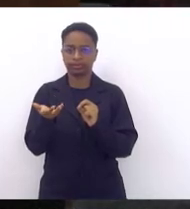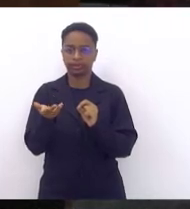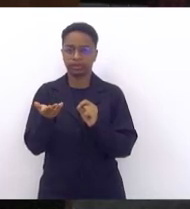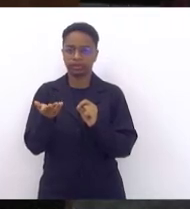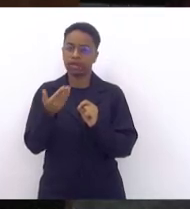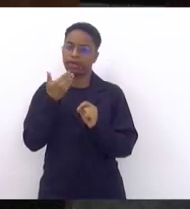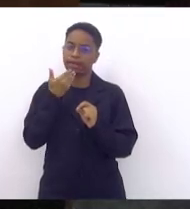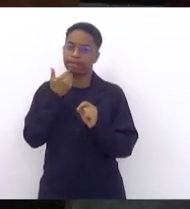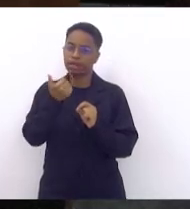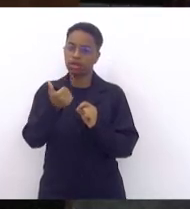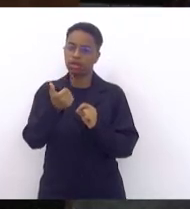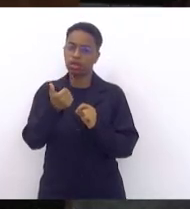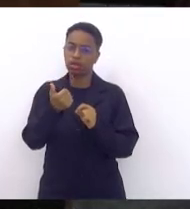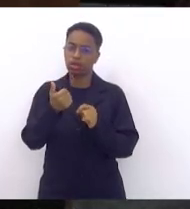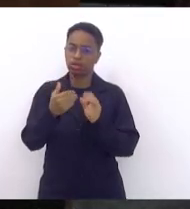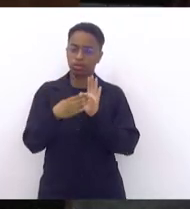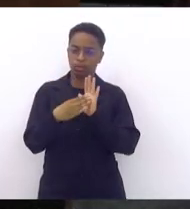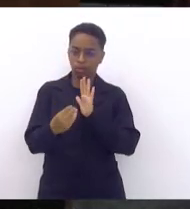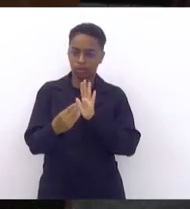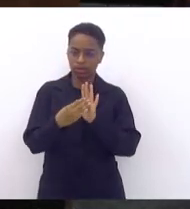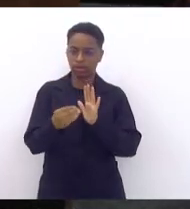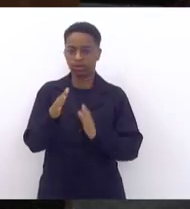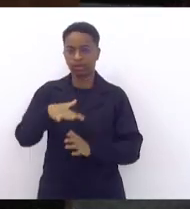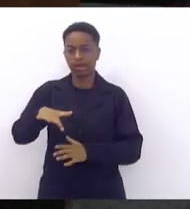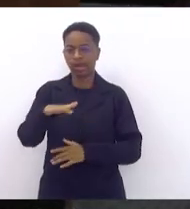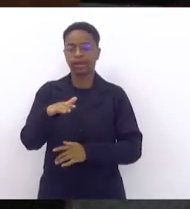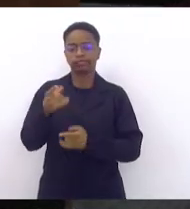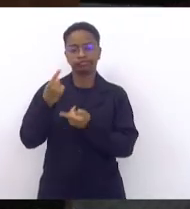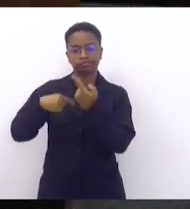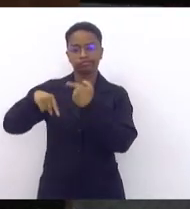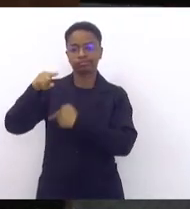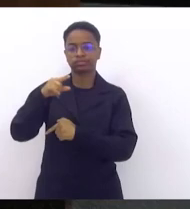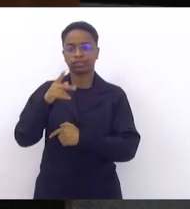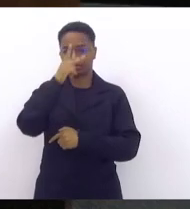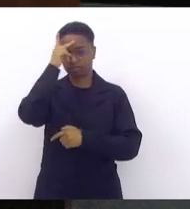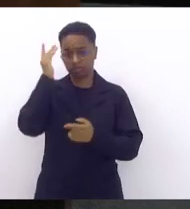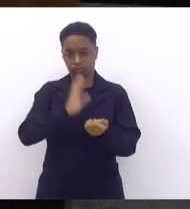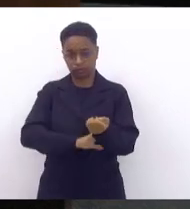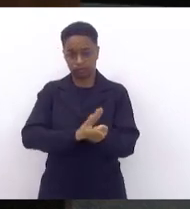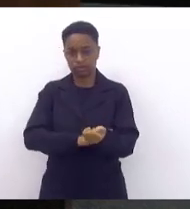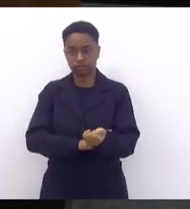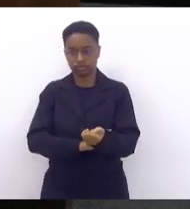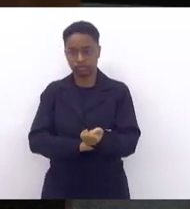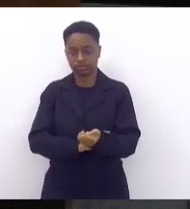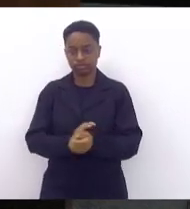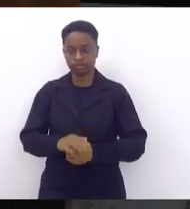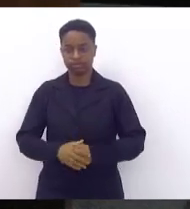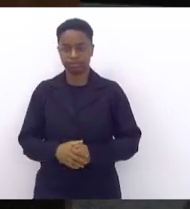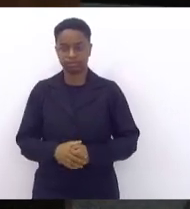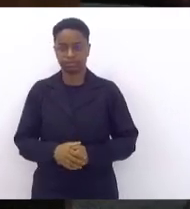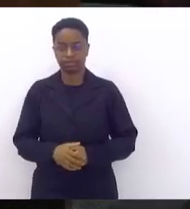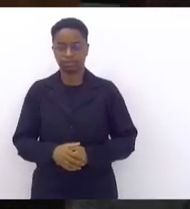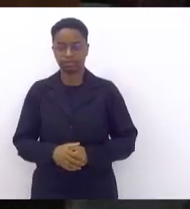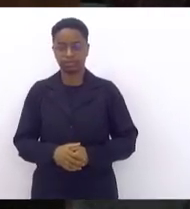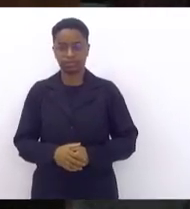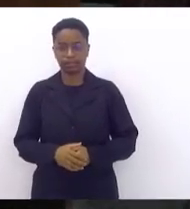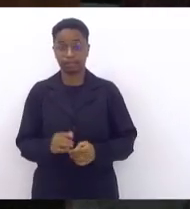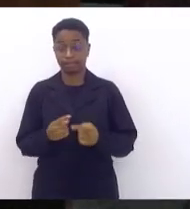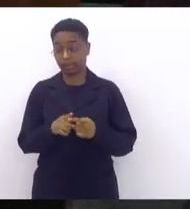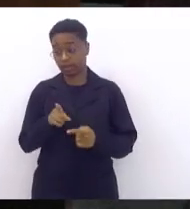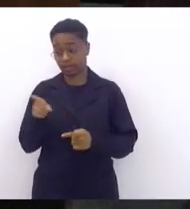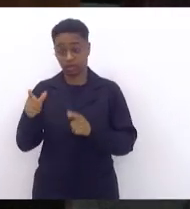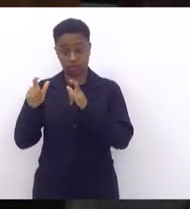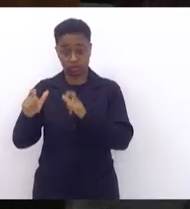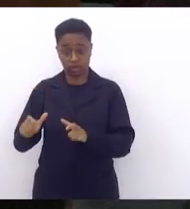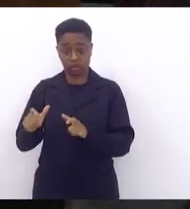uma das melhores modelagens na questão de recuperação para dependentes químicos, nossa presidente, que lá, de tudo que eu